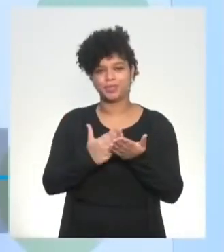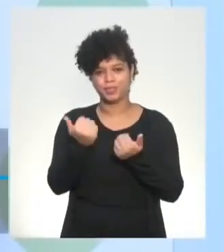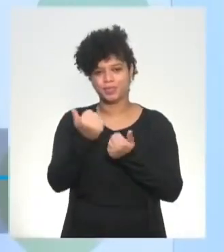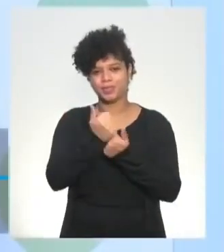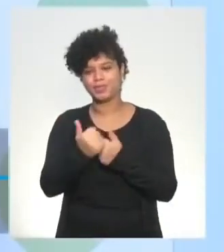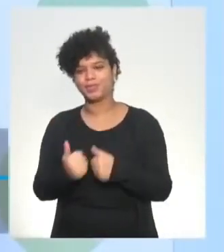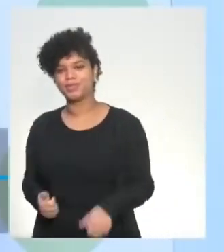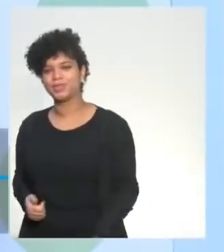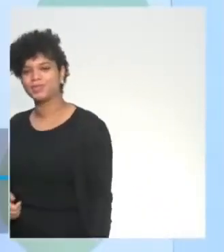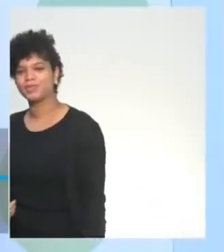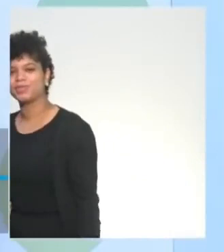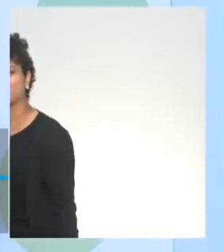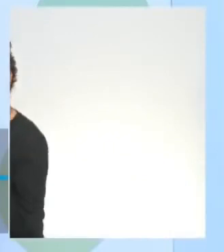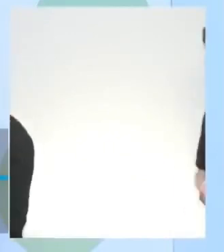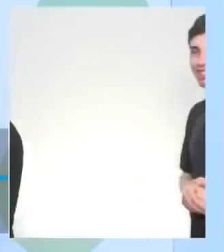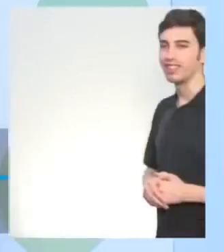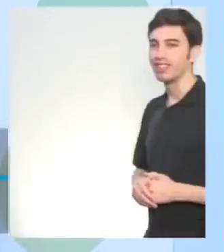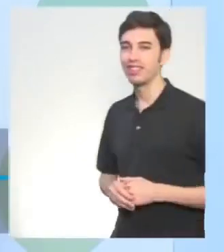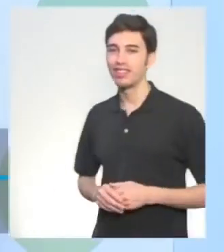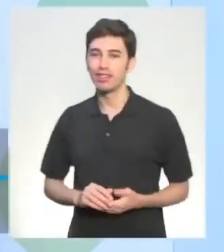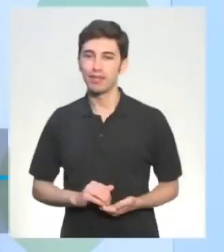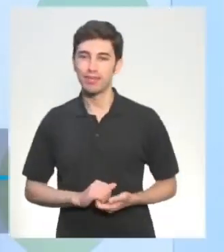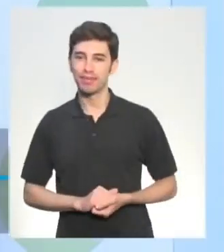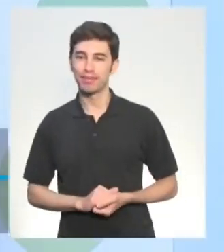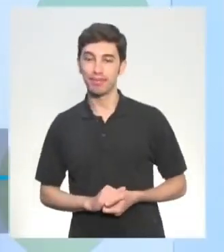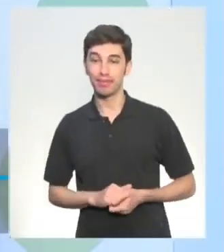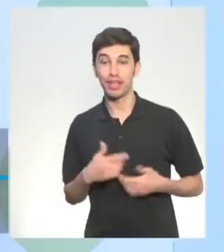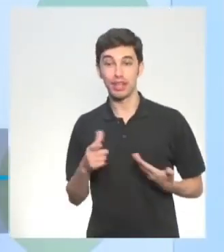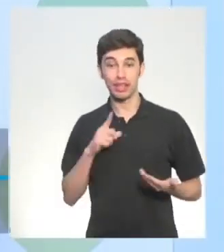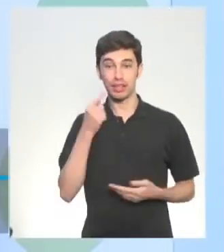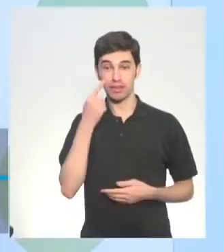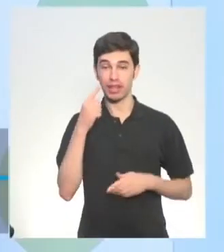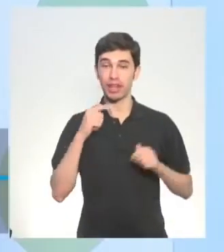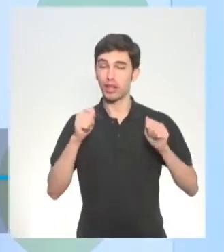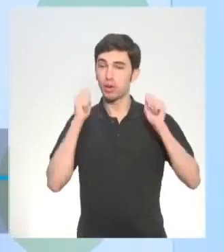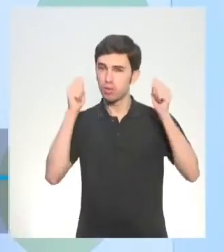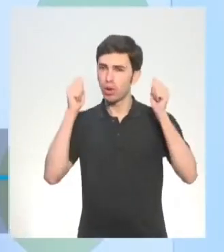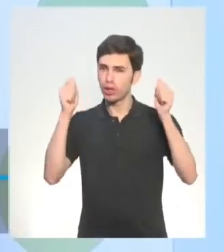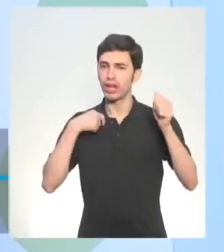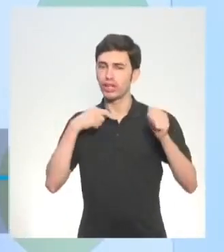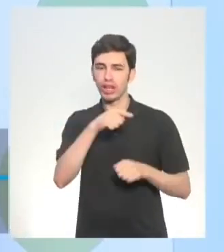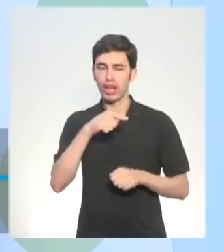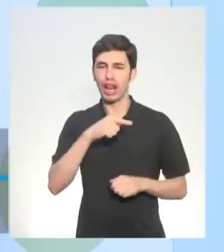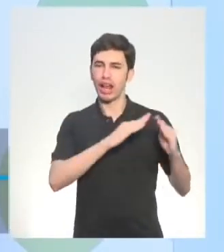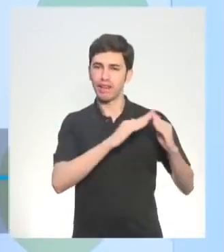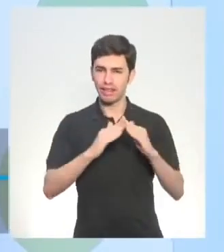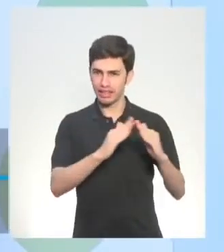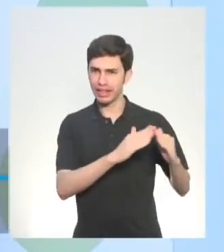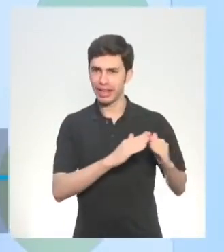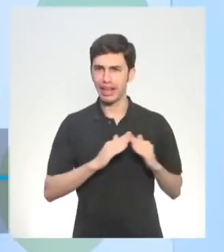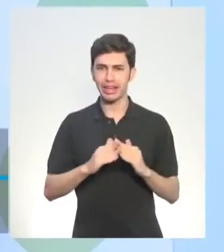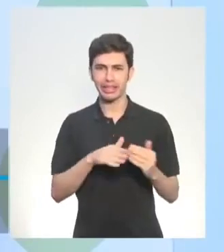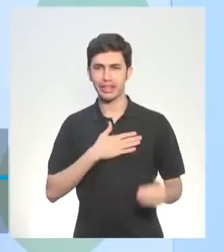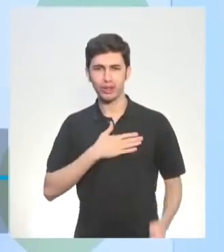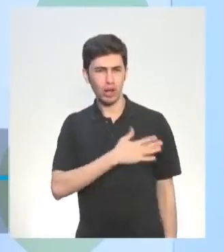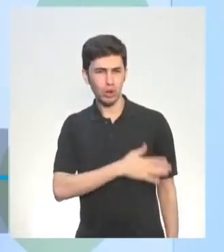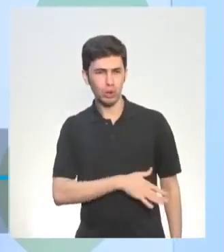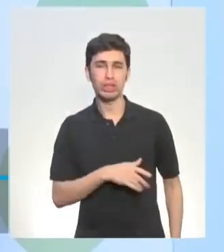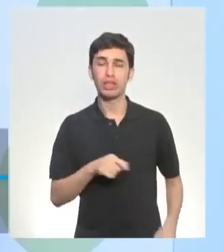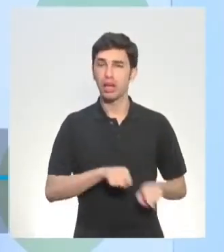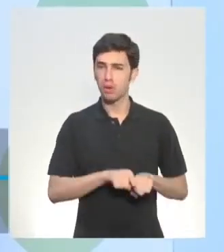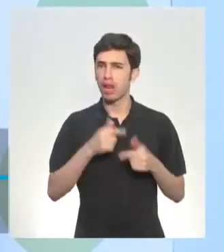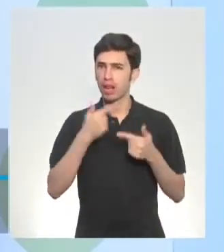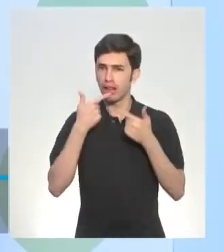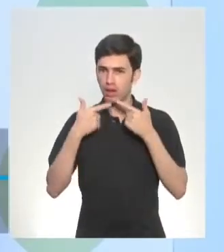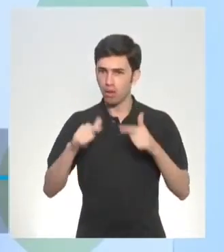reivindicação, há um protesto contra algo que está importunando a vizinhança, e você percebe que aí a linguagem é um pouco mais séria,